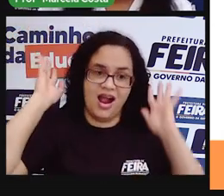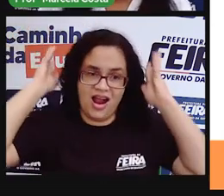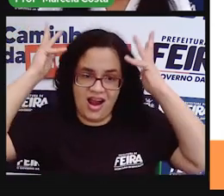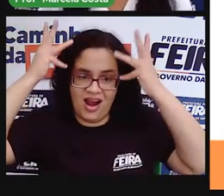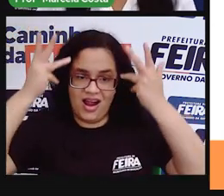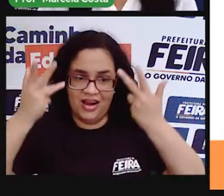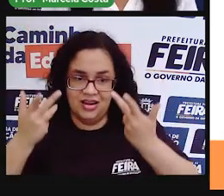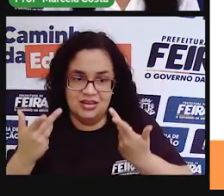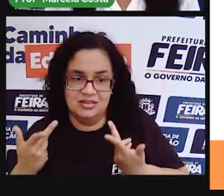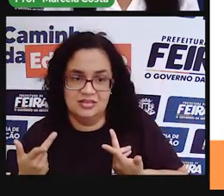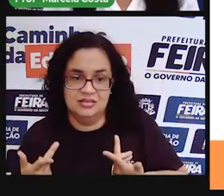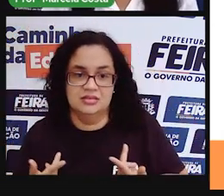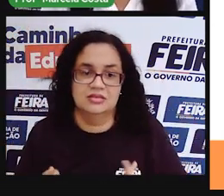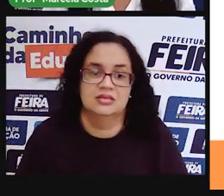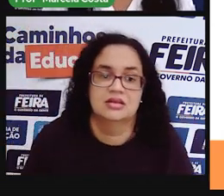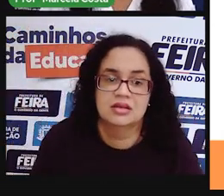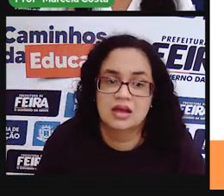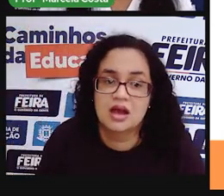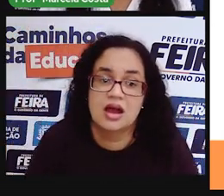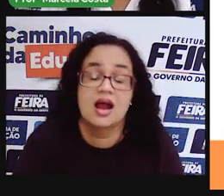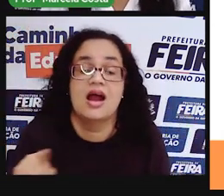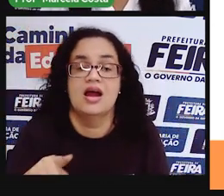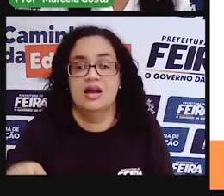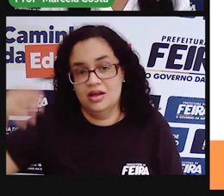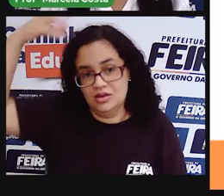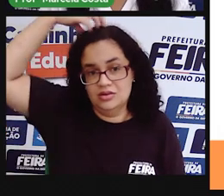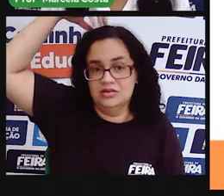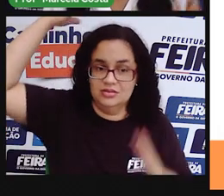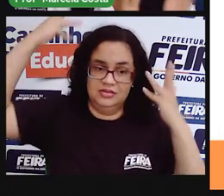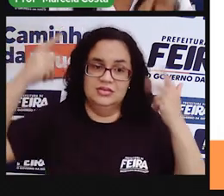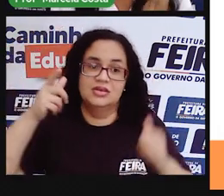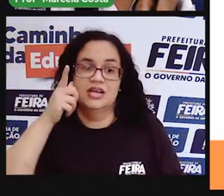É esse o nome do filme. Conseguiu acertar?